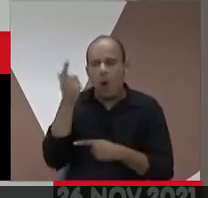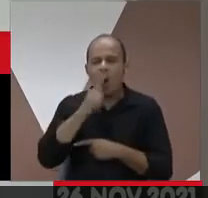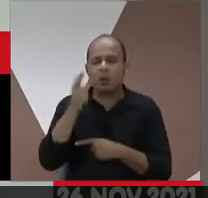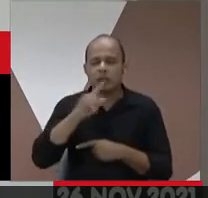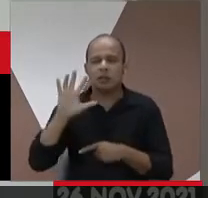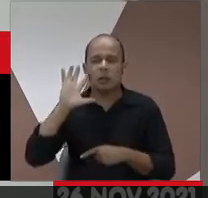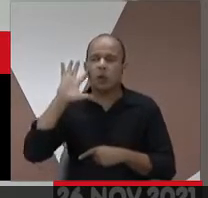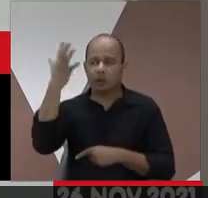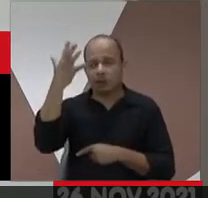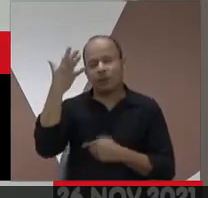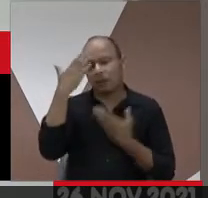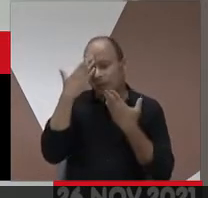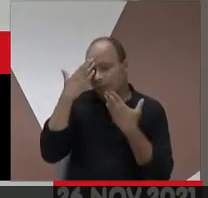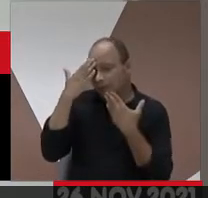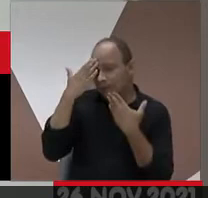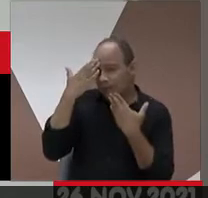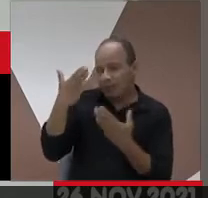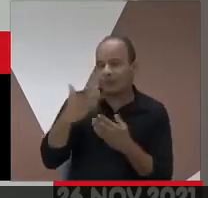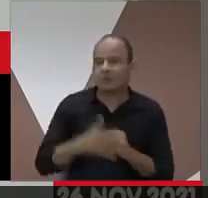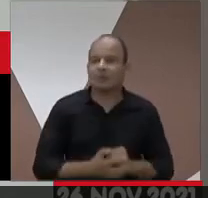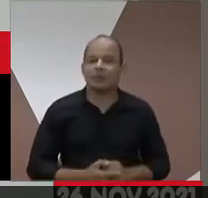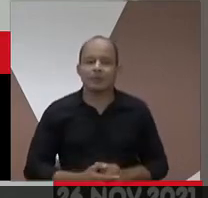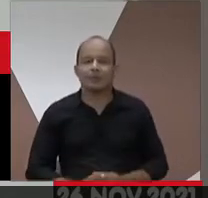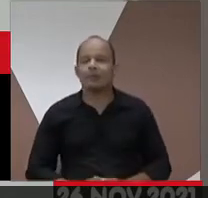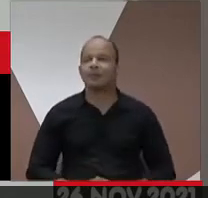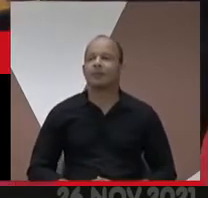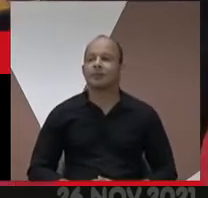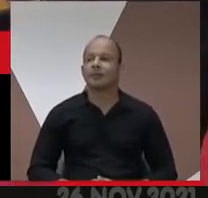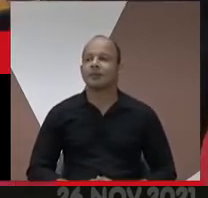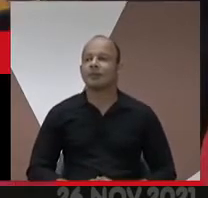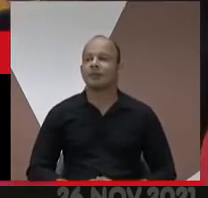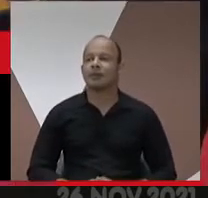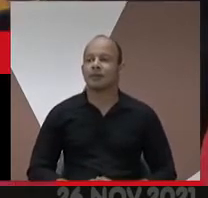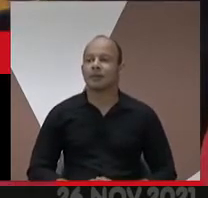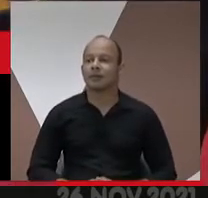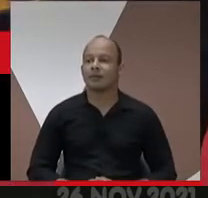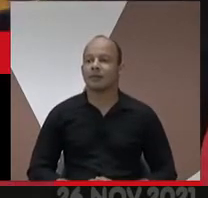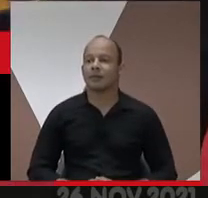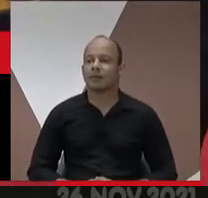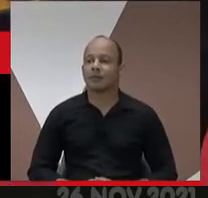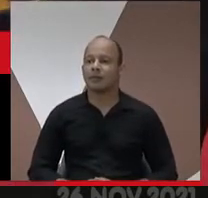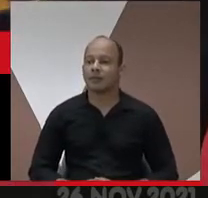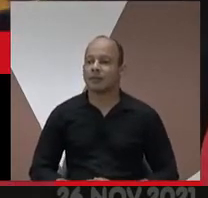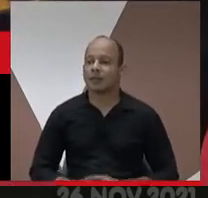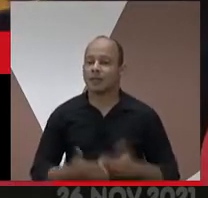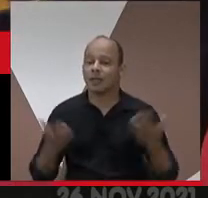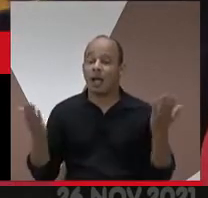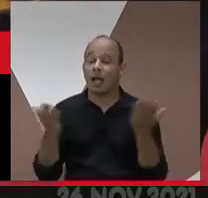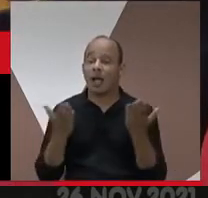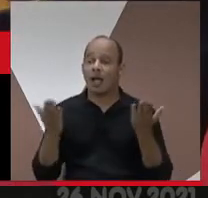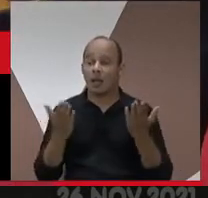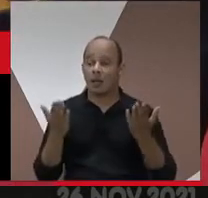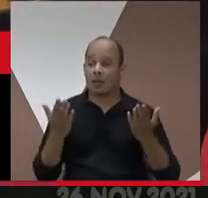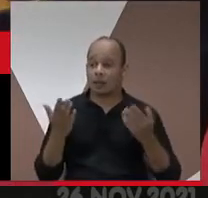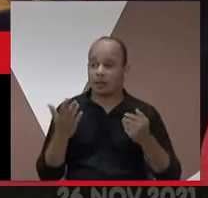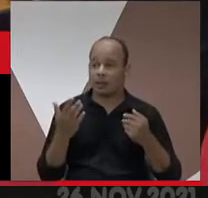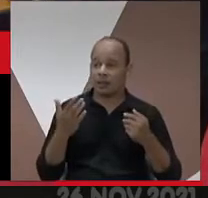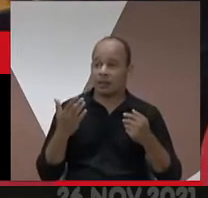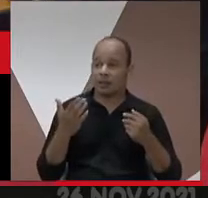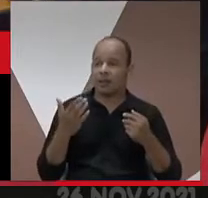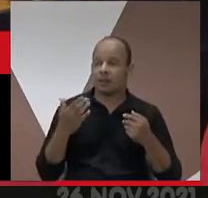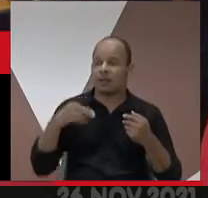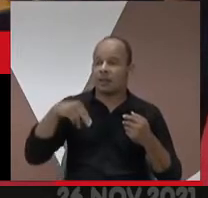obrigado, deputado Virgílio Guimarães. Vamos abrir agora a Neides Abreu, Movimento Saúde e